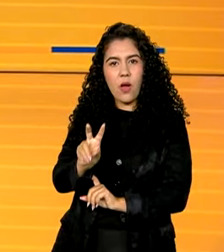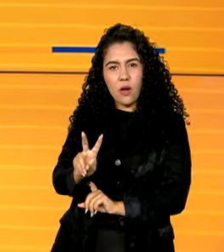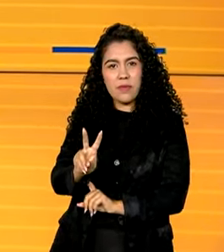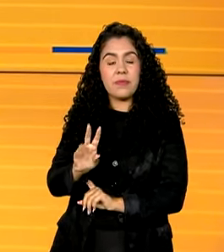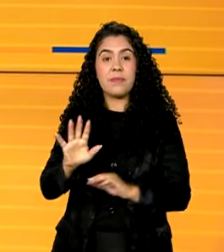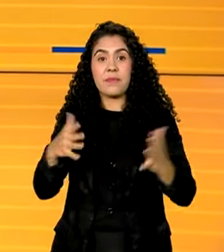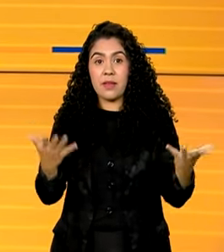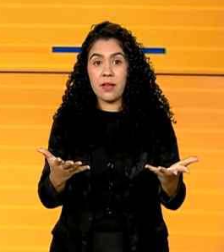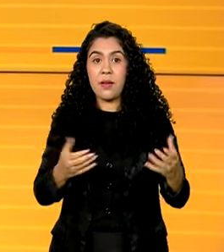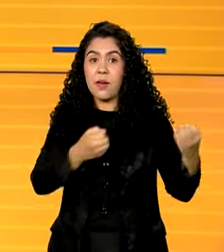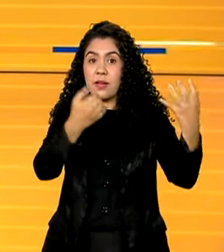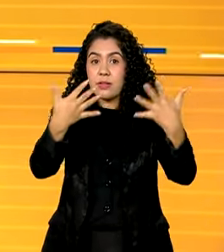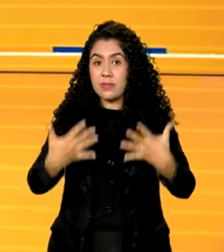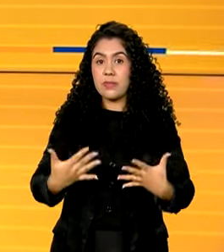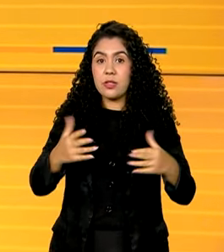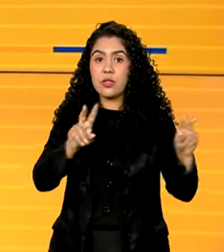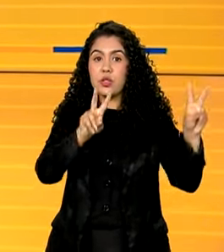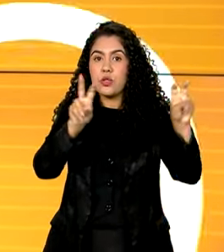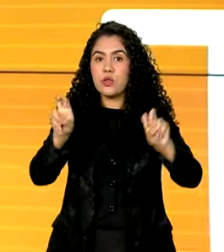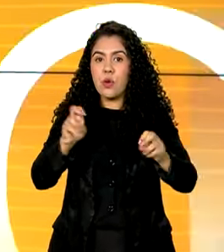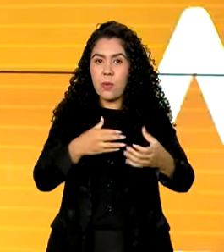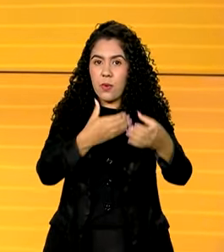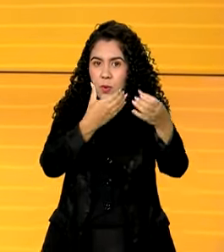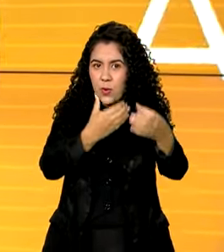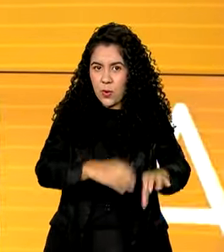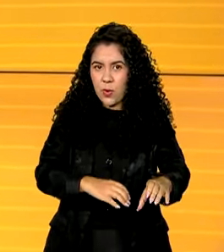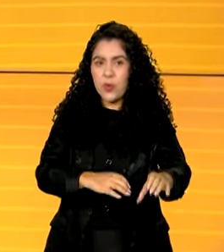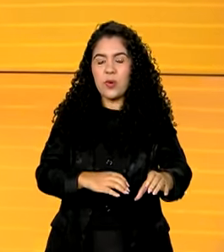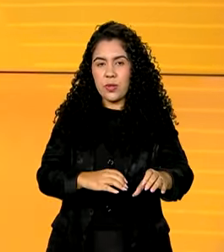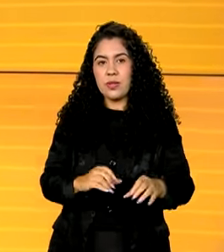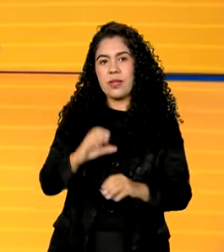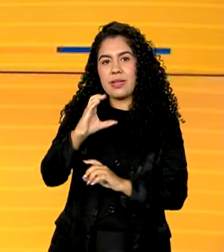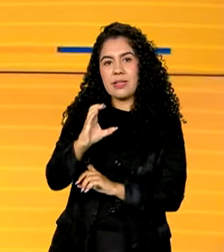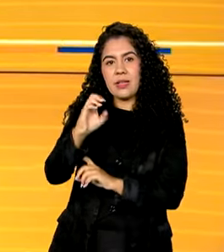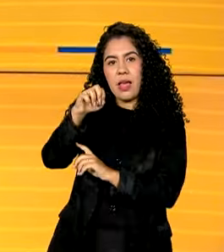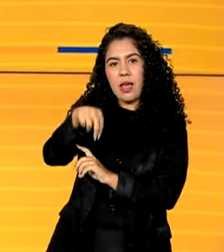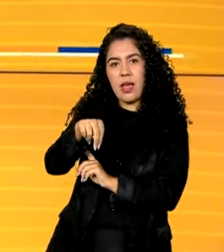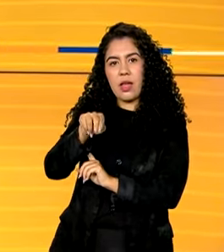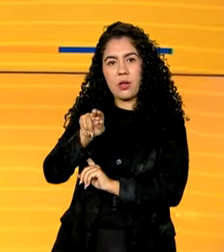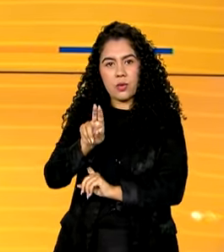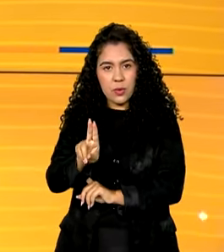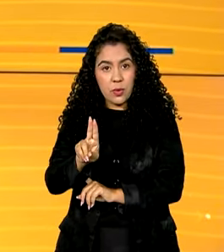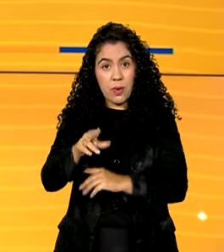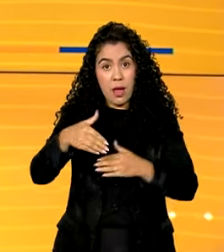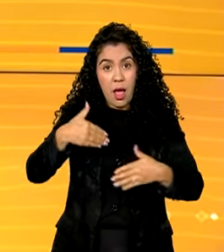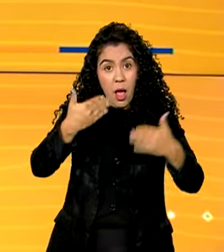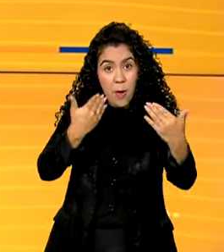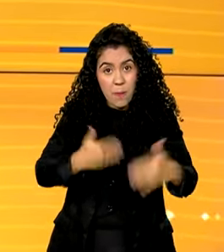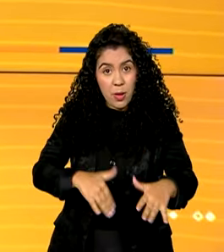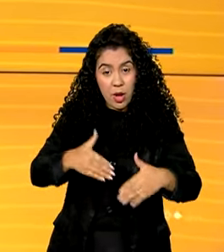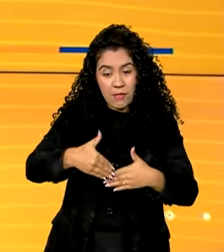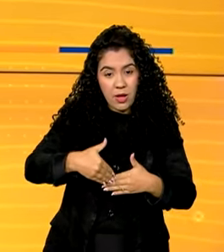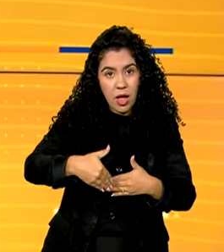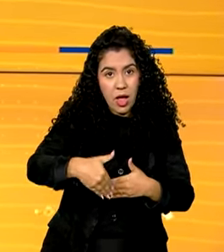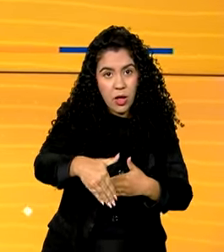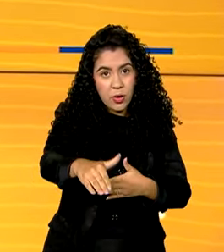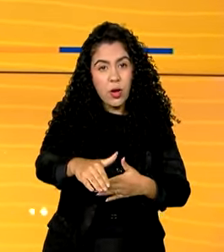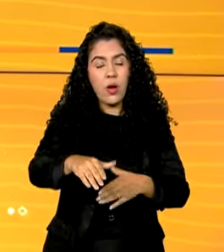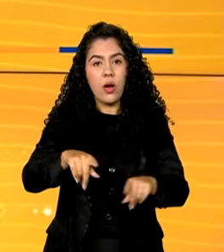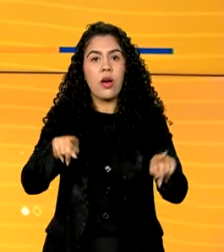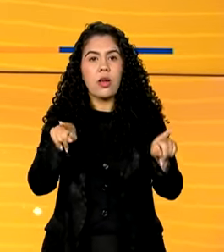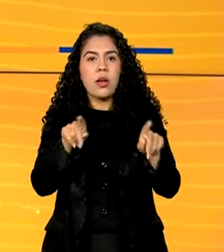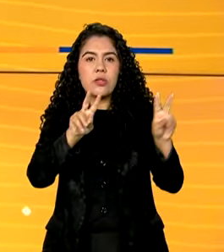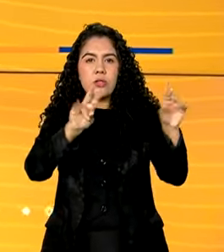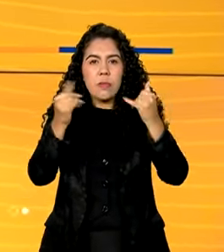A gente abre esta edição falando sobre o Concurso Nacional Unificado. As provas estão chegando, o cartão de confirmação já